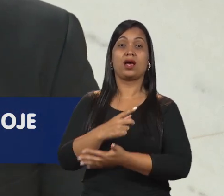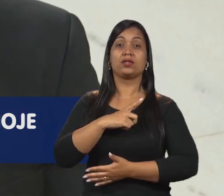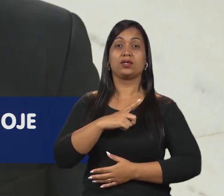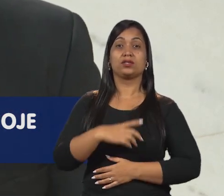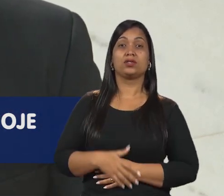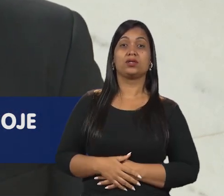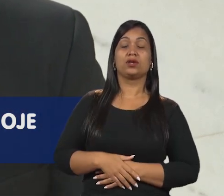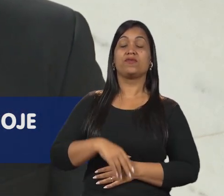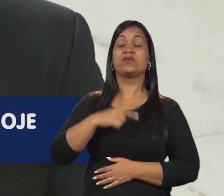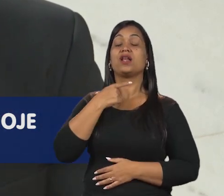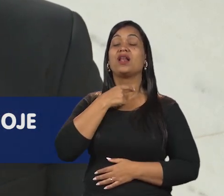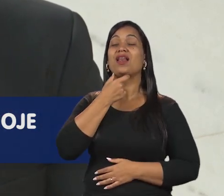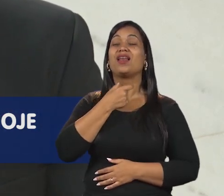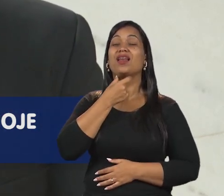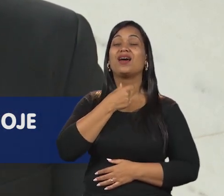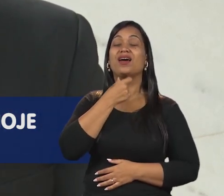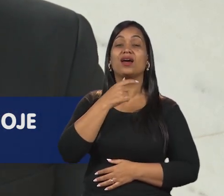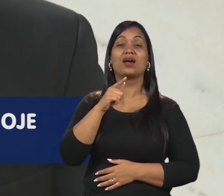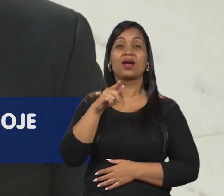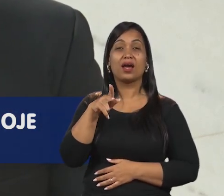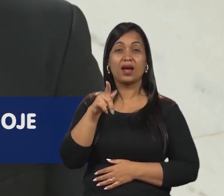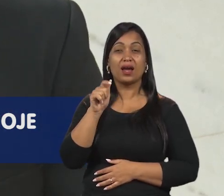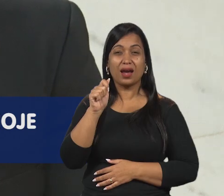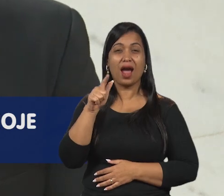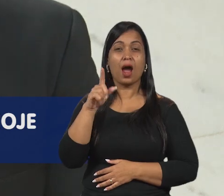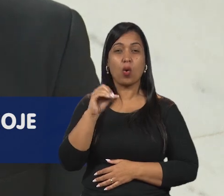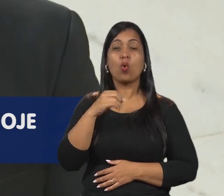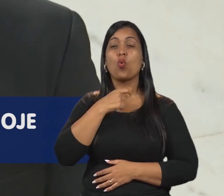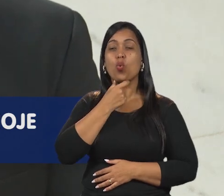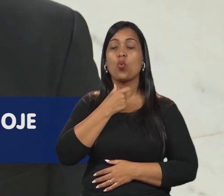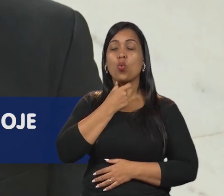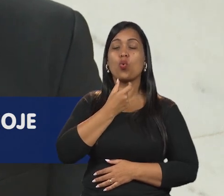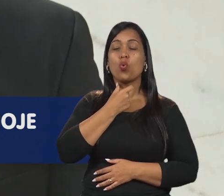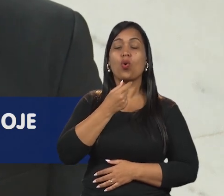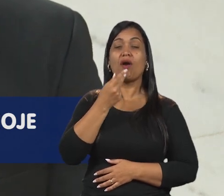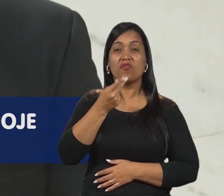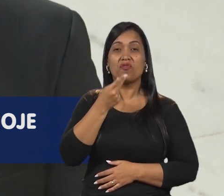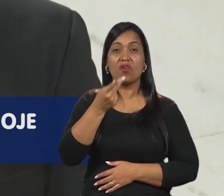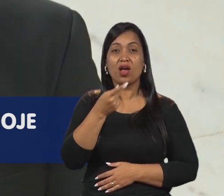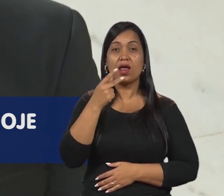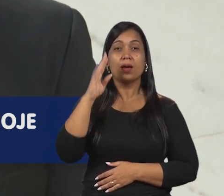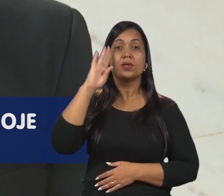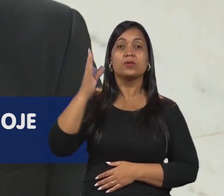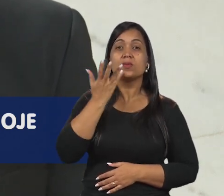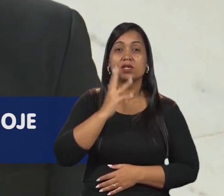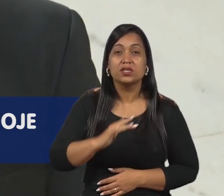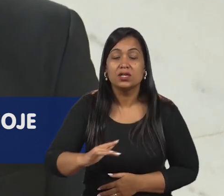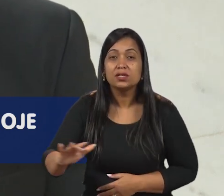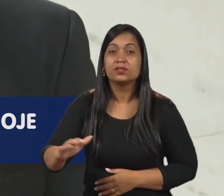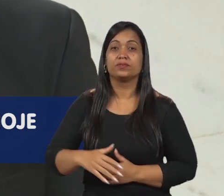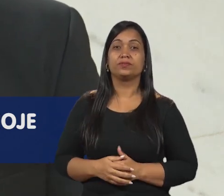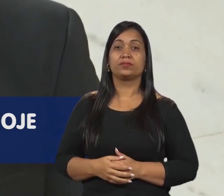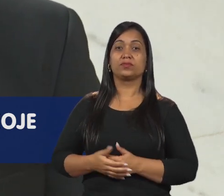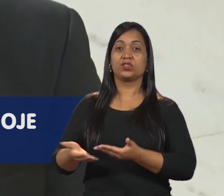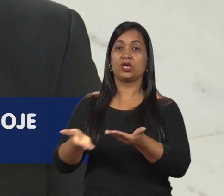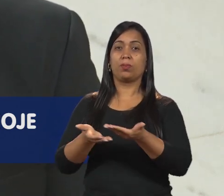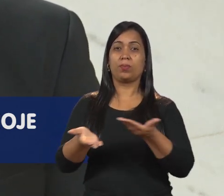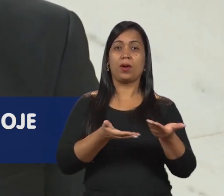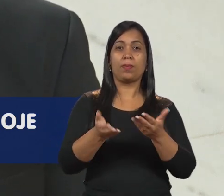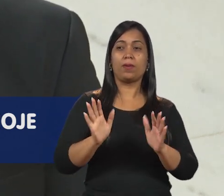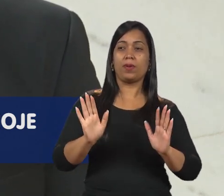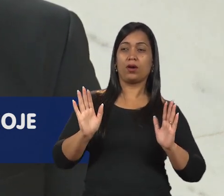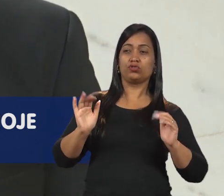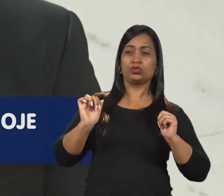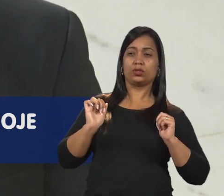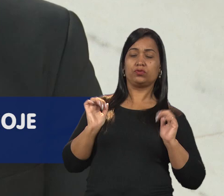fiquei gago, tinha uma dificuldade ali, principalmente na infância, de contato, ficava